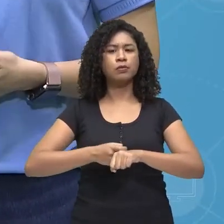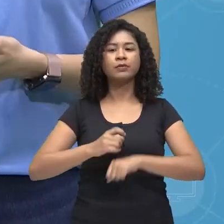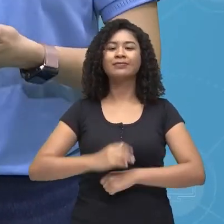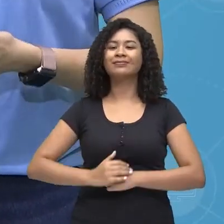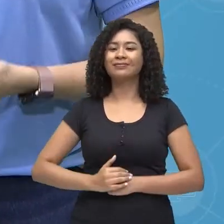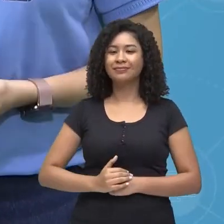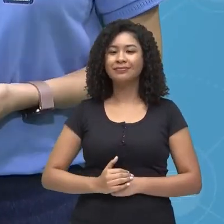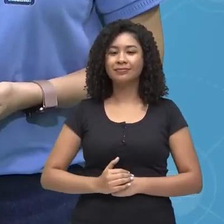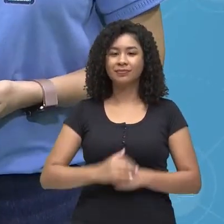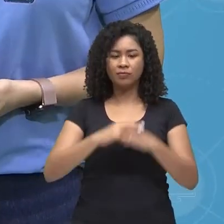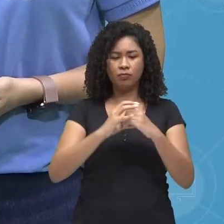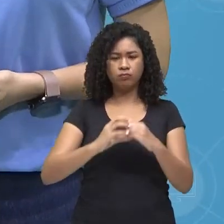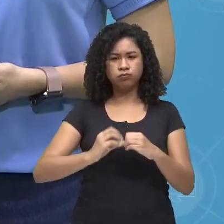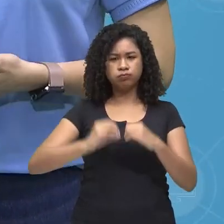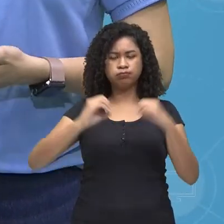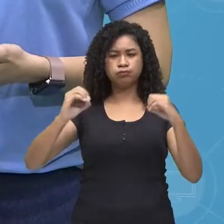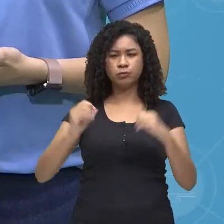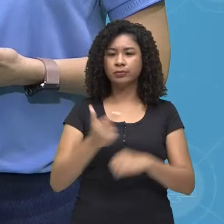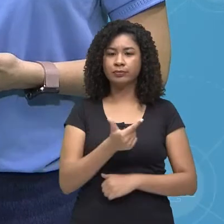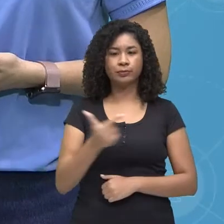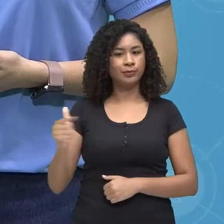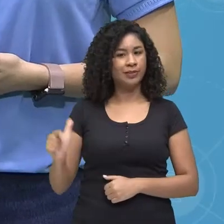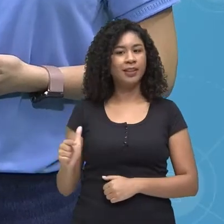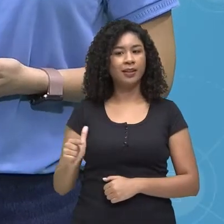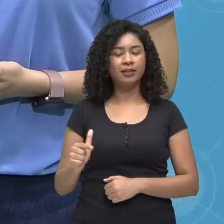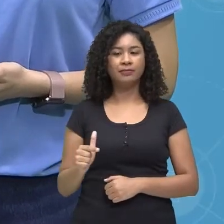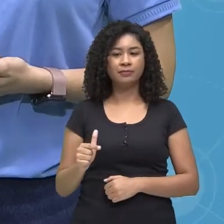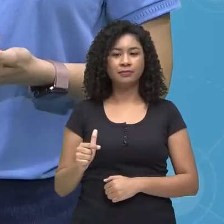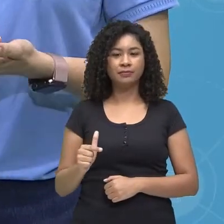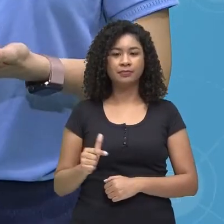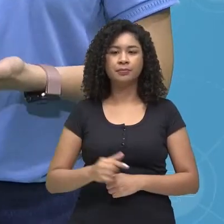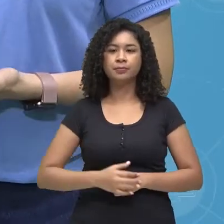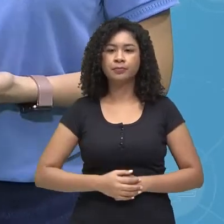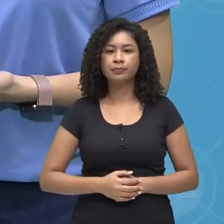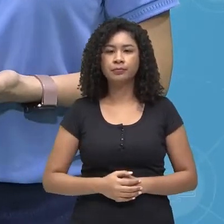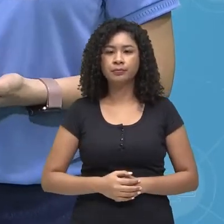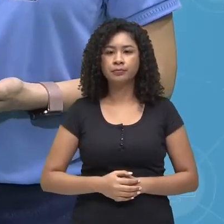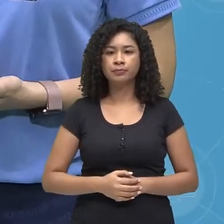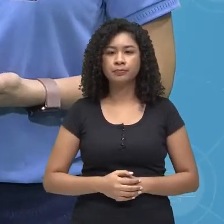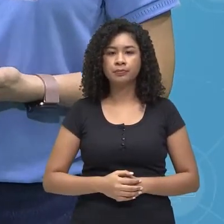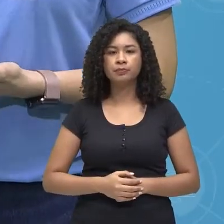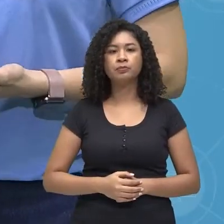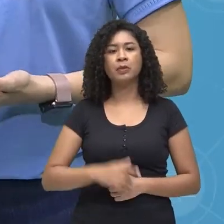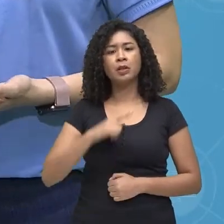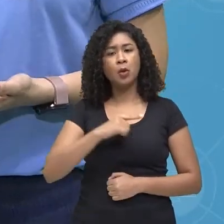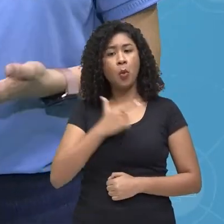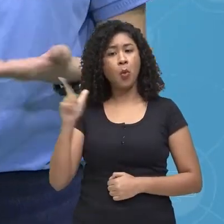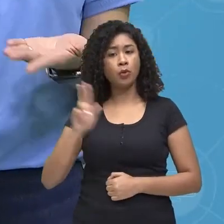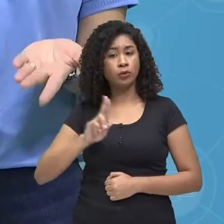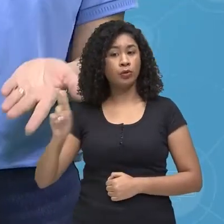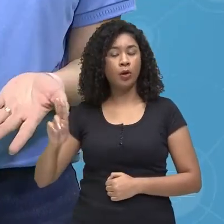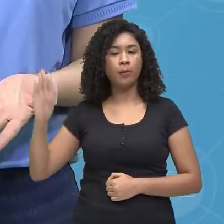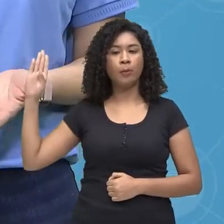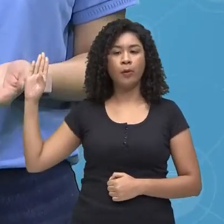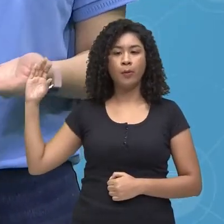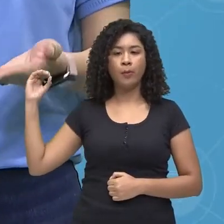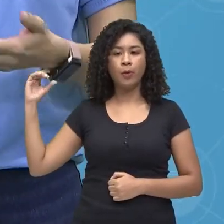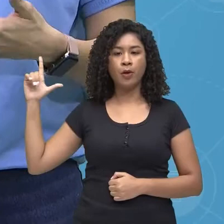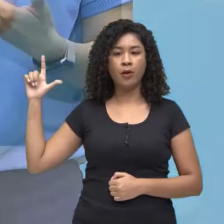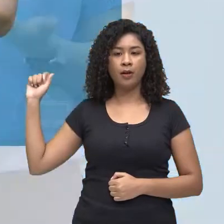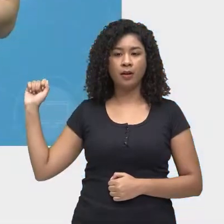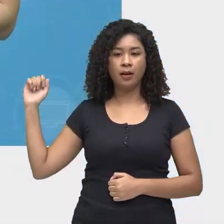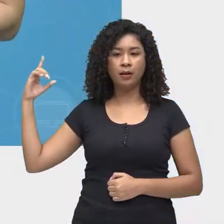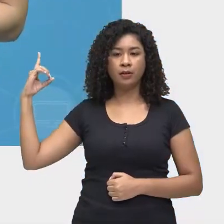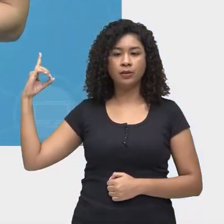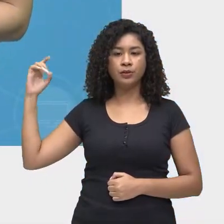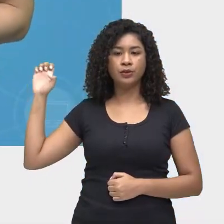indivisível, indestrutível, que ficou também conhecida como bola de bilhar, né? A gente pode chamar também de bola de sinuca, então